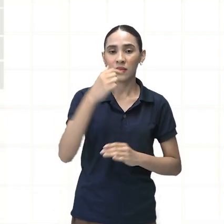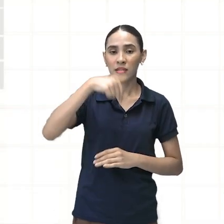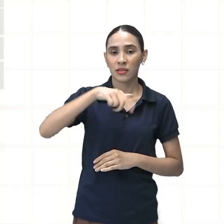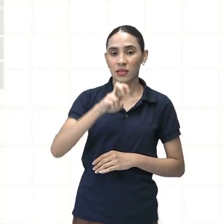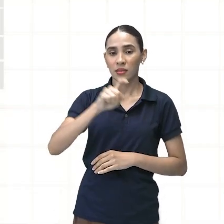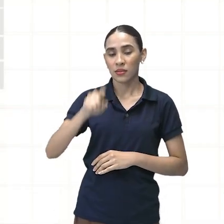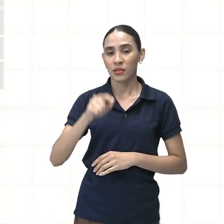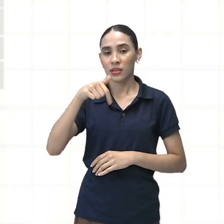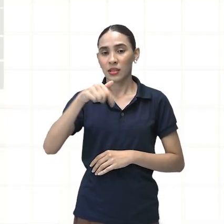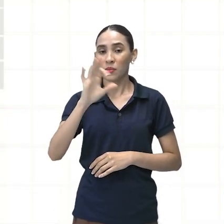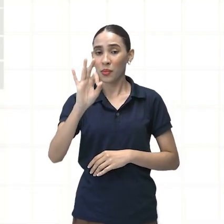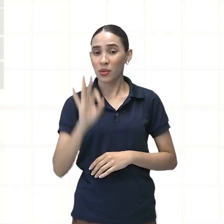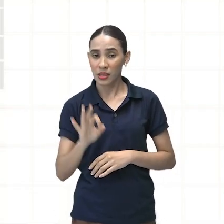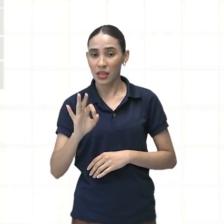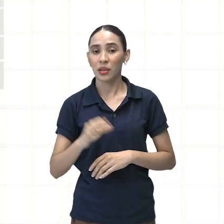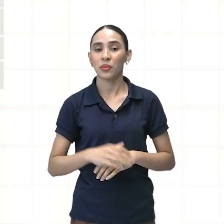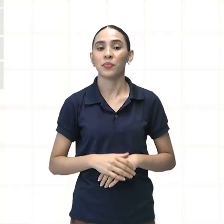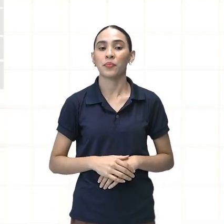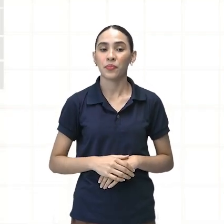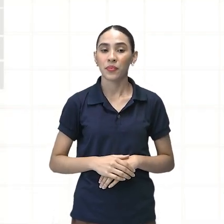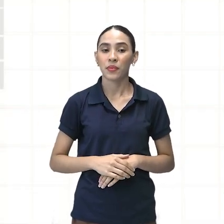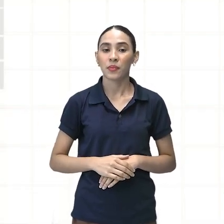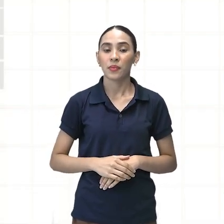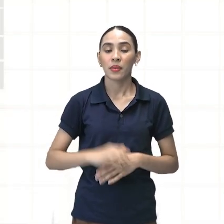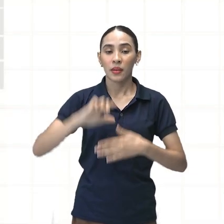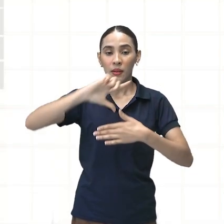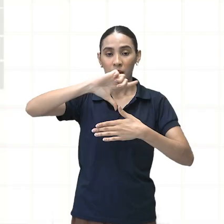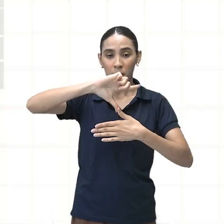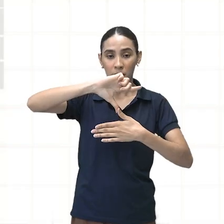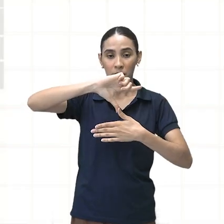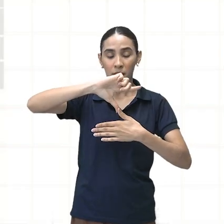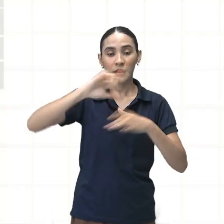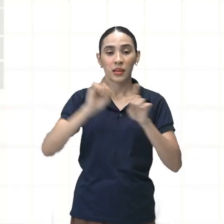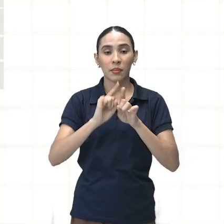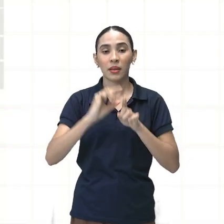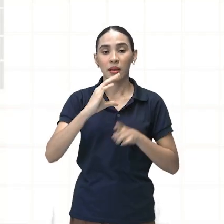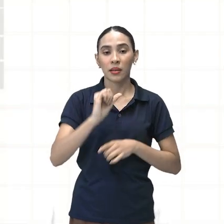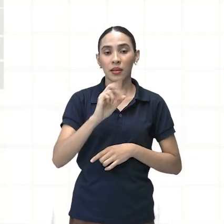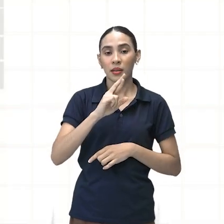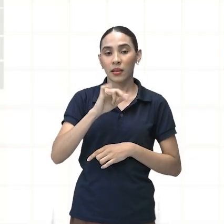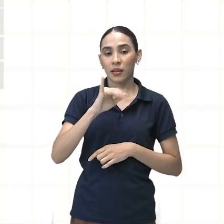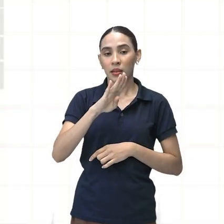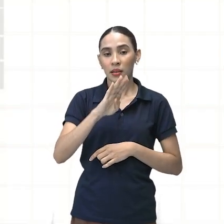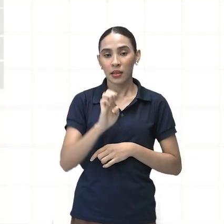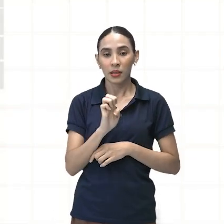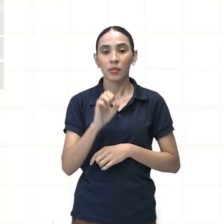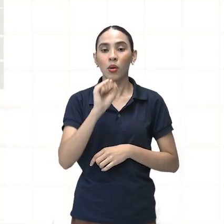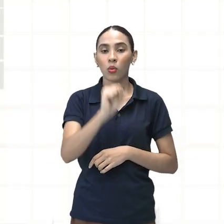75,7% da população da Europa vive em cidades. A América Latina e Caribe,